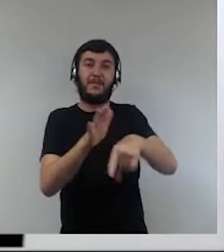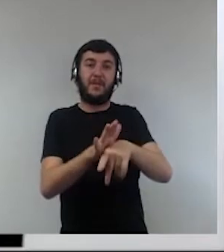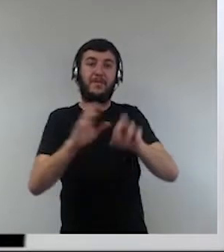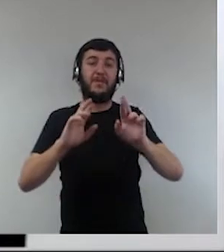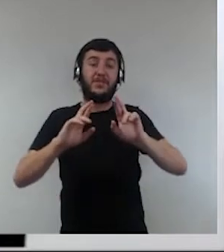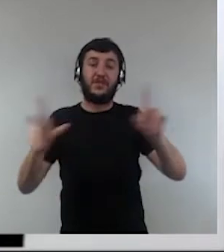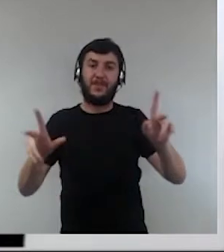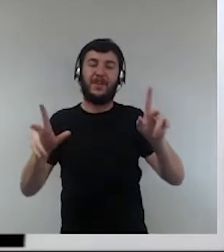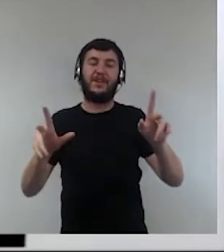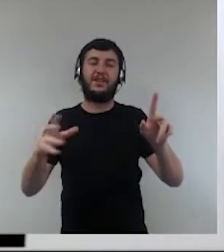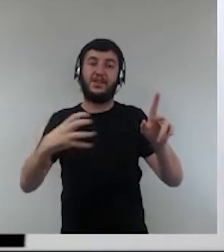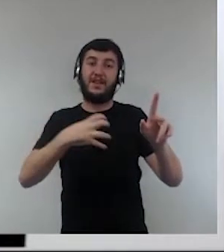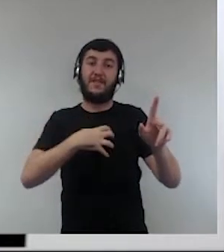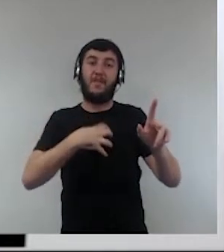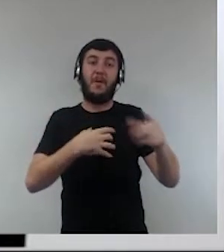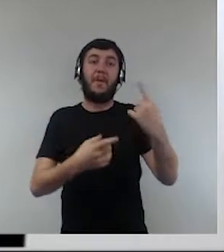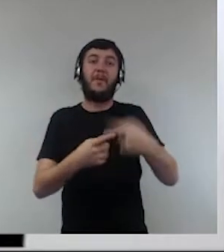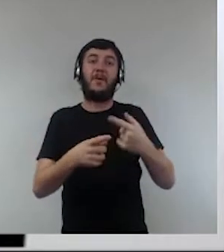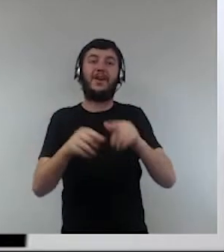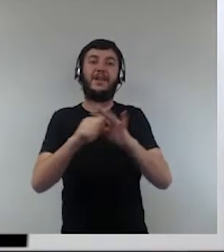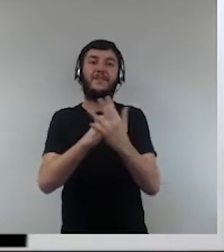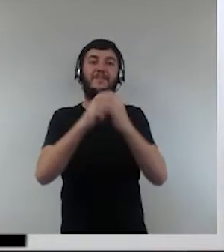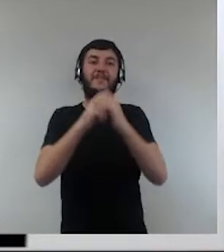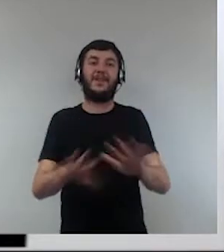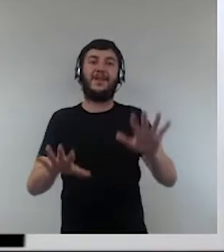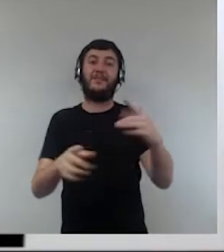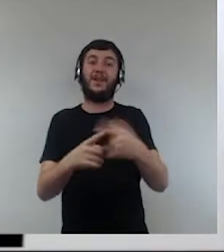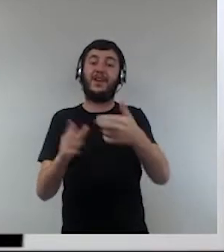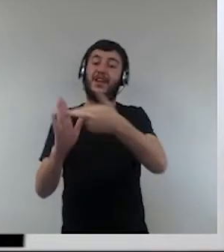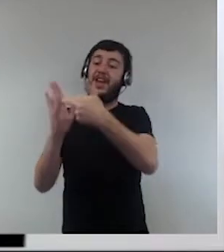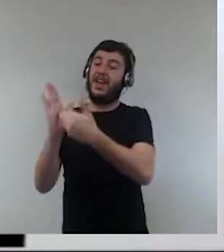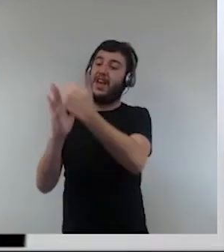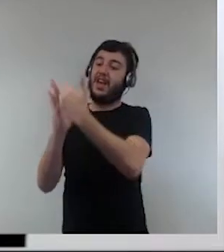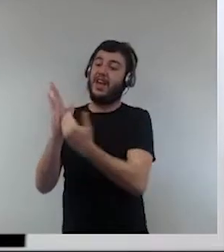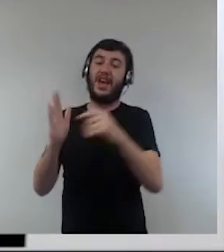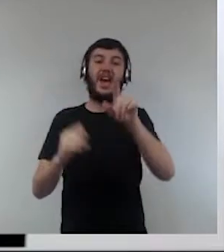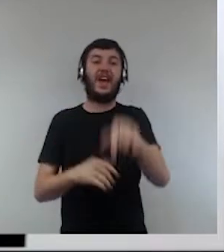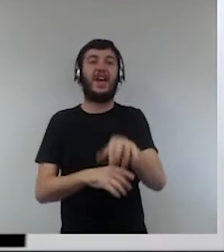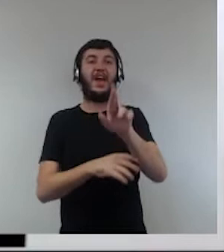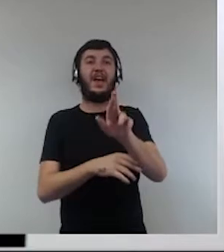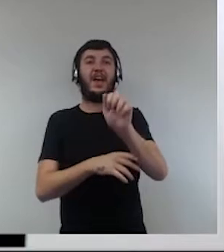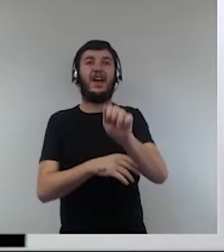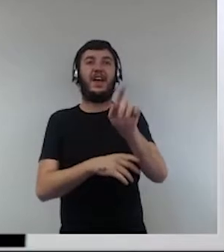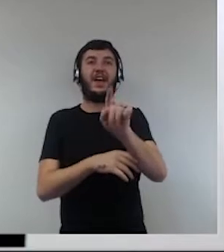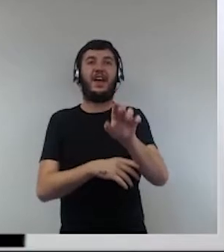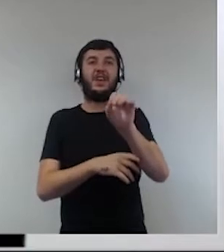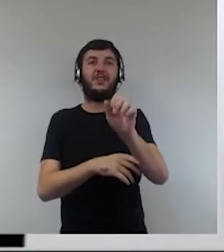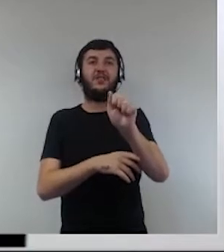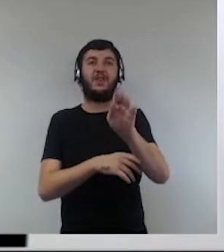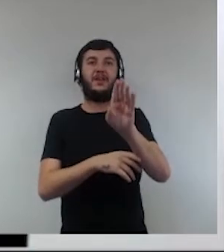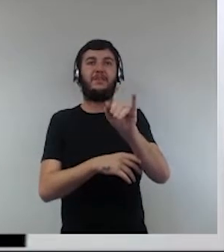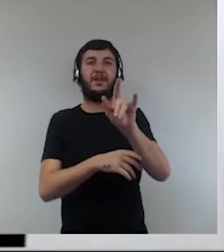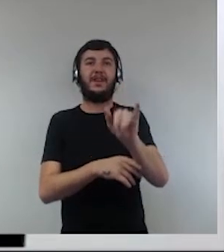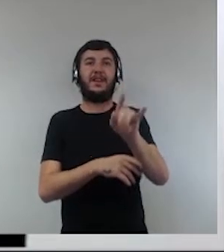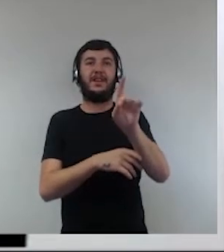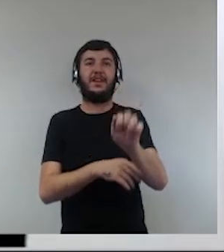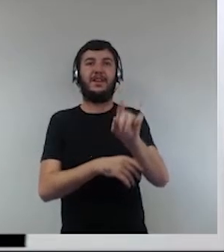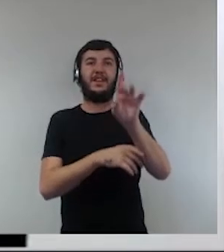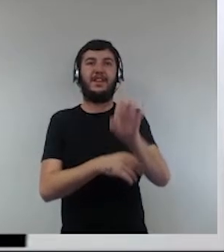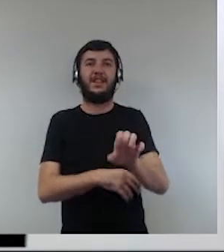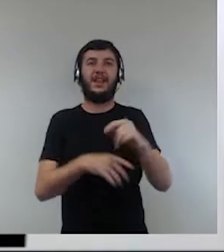pandemia, em respeito ao princípio da razoabilidade. Eu gostaria de destacar isso como ideia central.